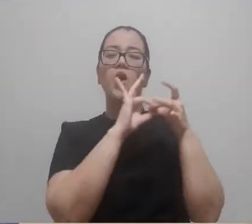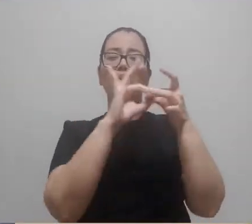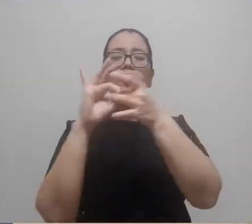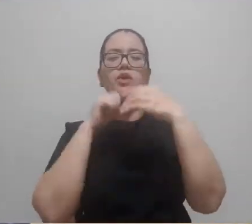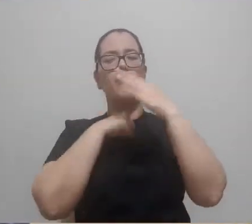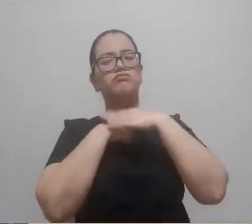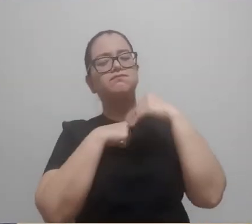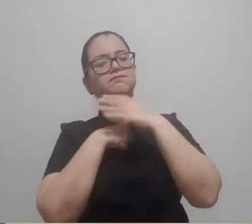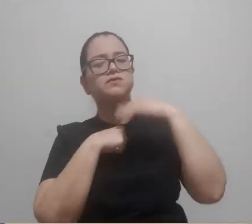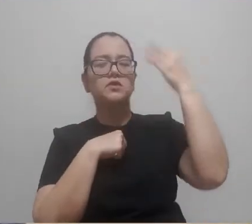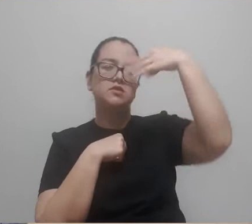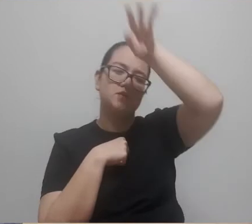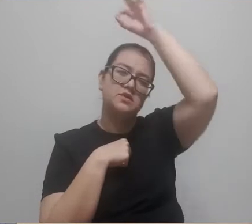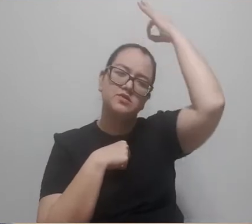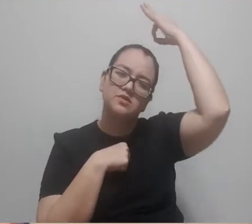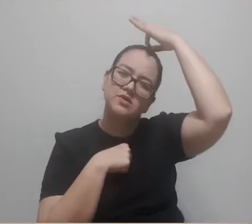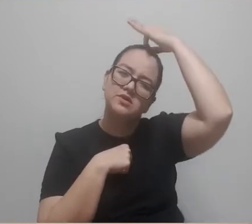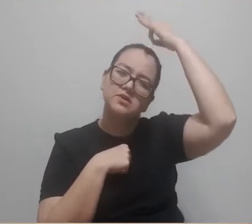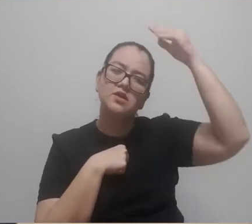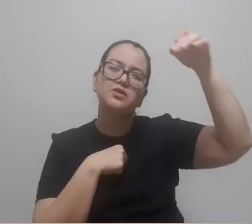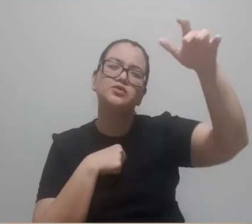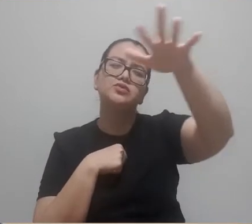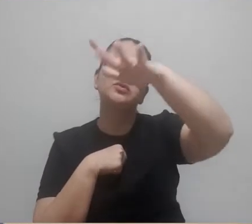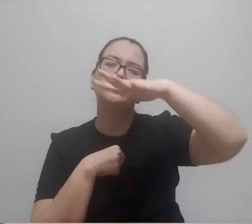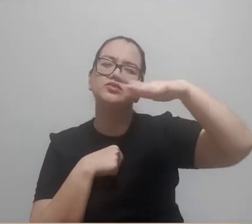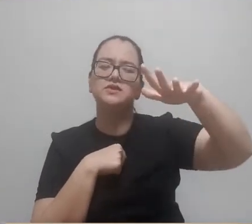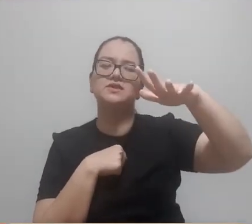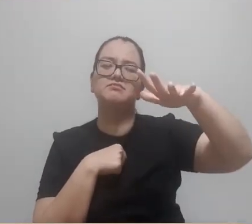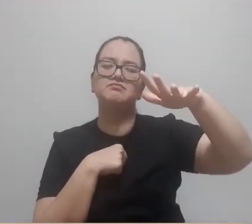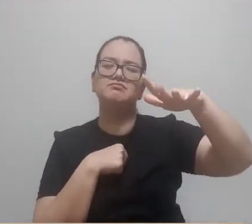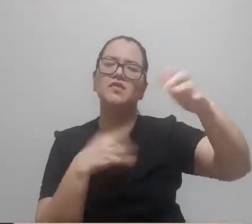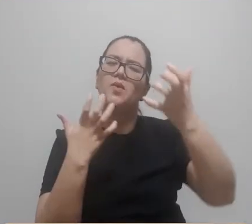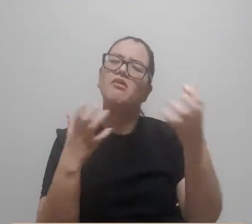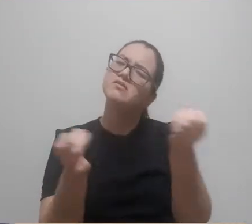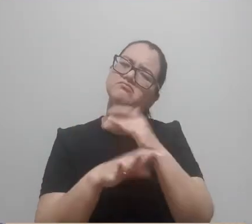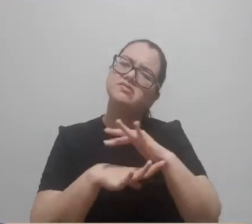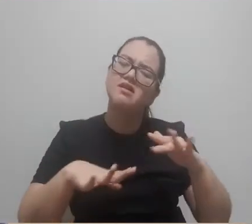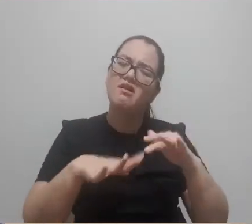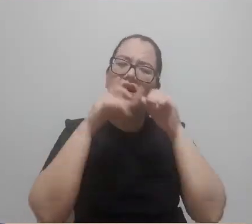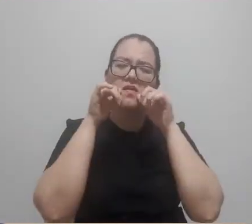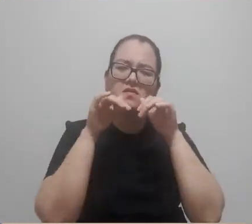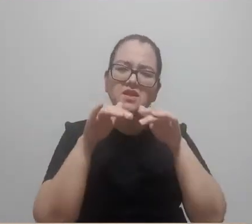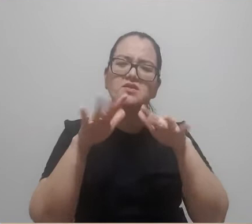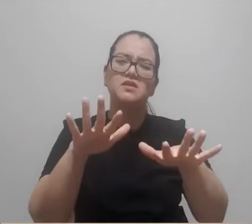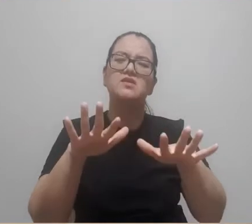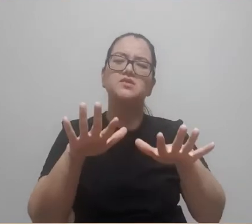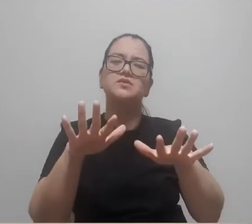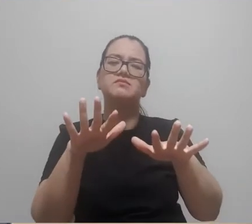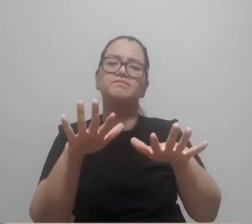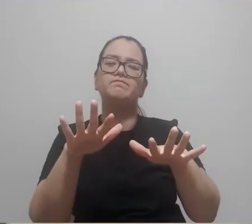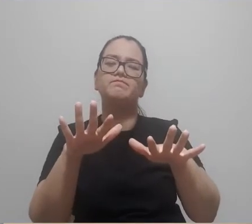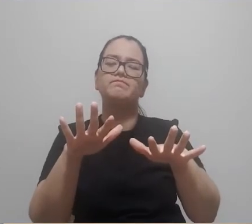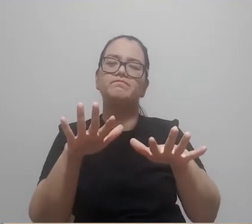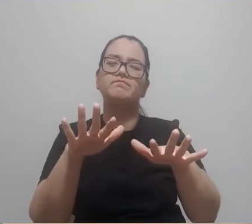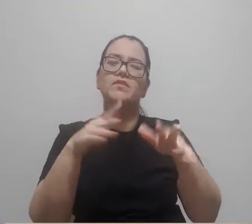a consolação do Espírito Santo seja sobre a sua vida. Eu quero encerrar esta mensagem, trazendo a